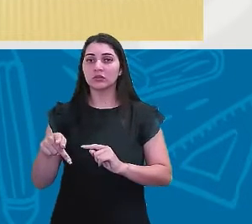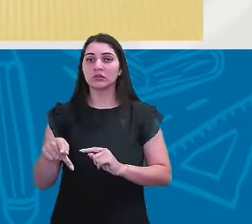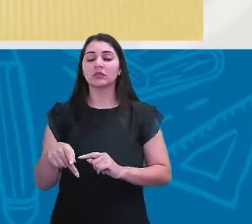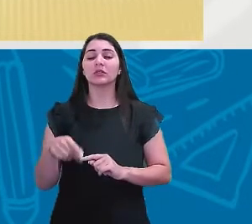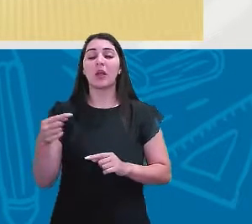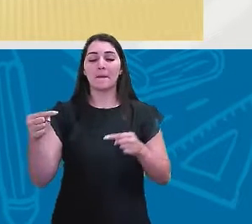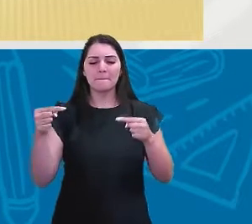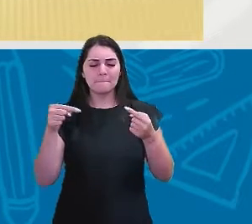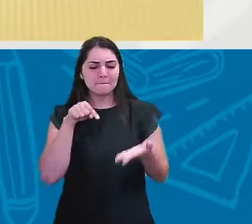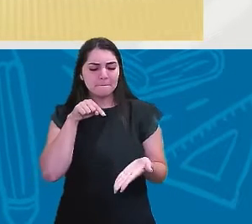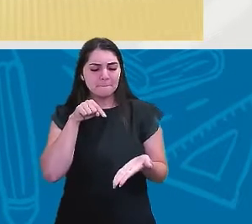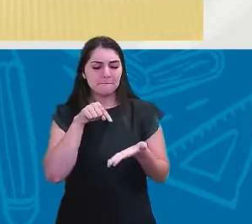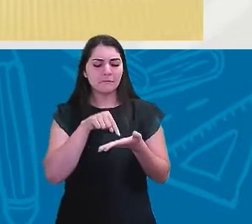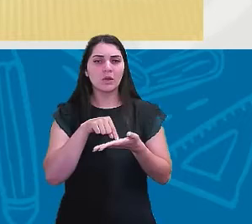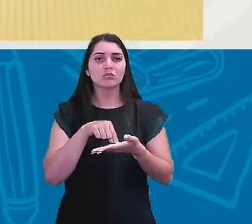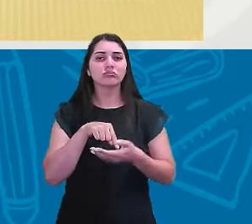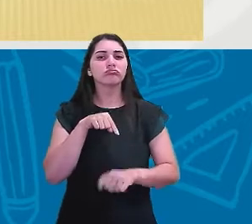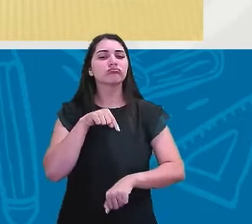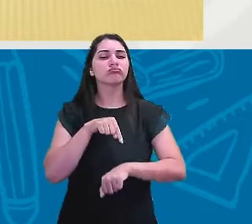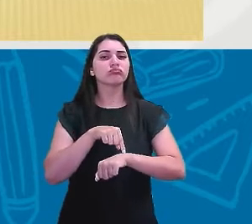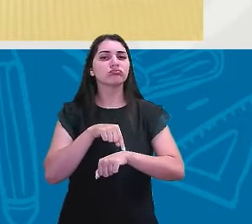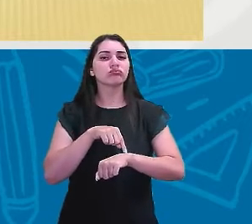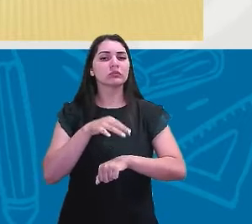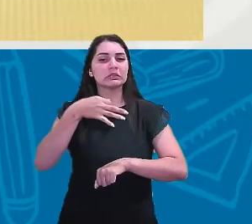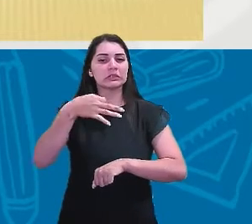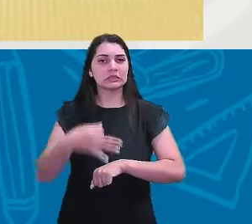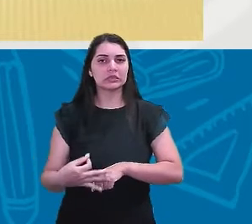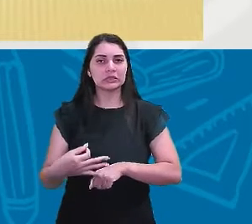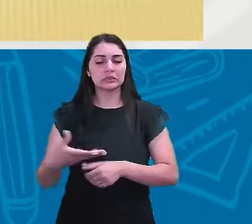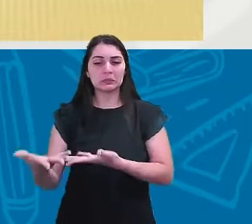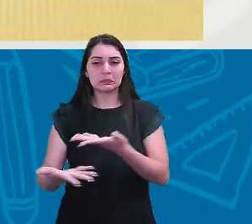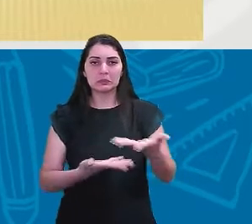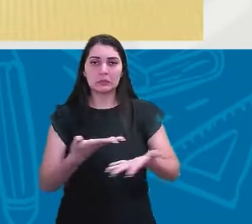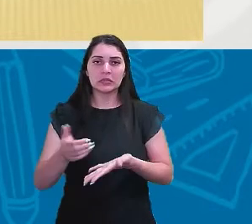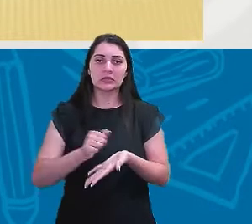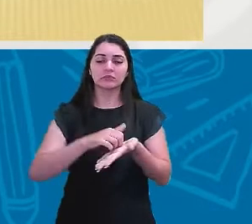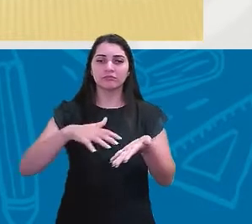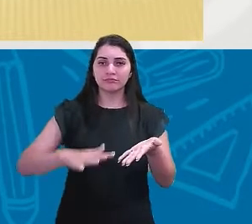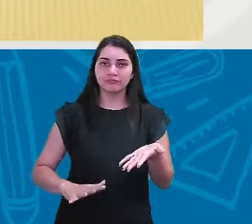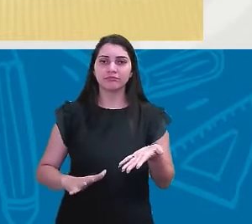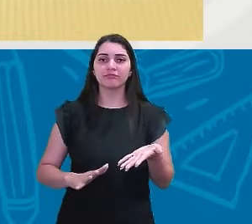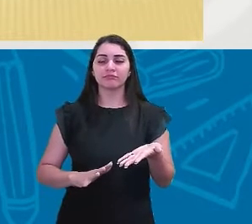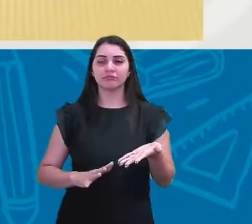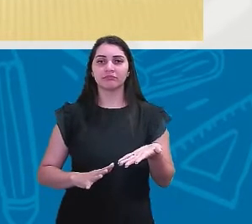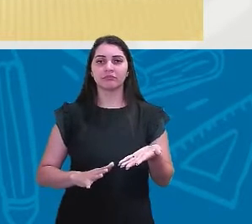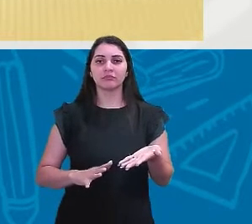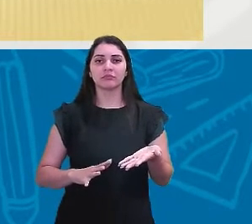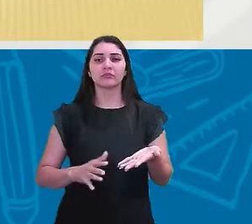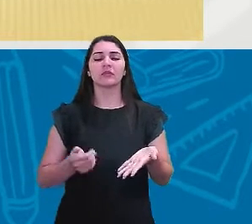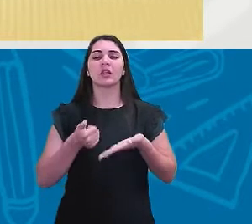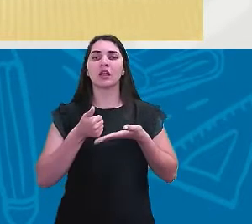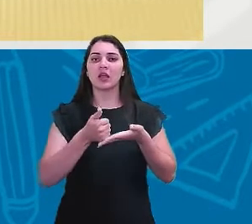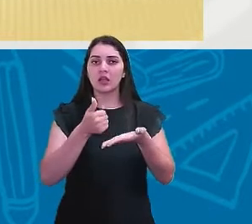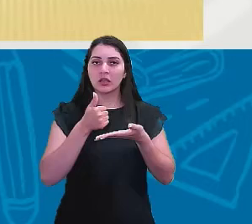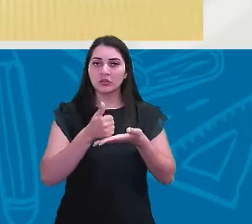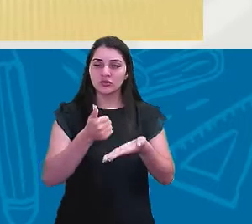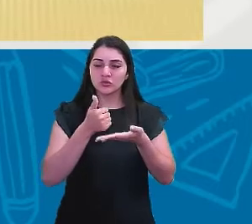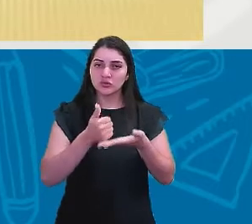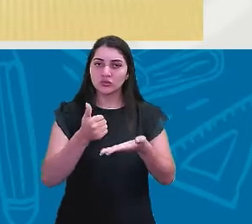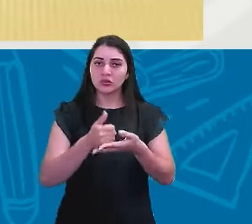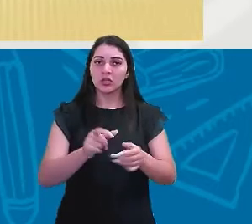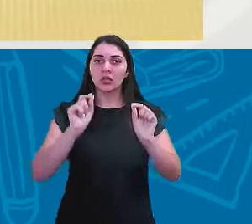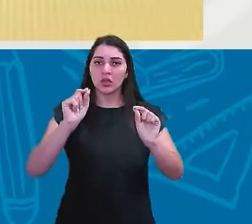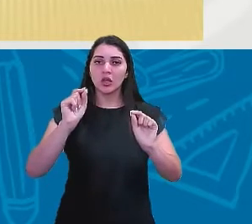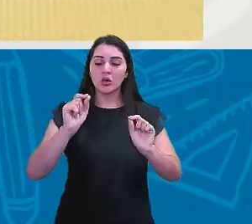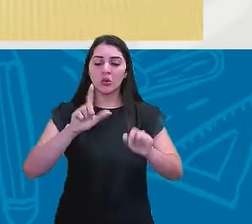Ser pontual, participar das atividades, cooperar com a limpeza